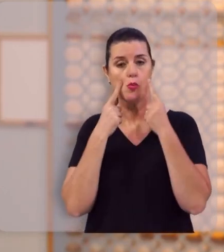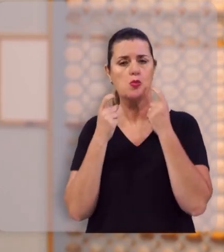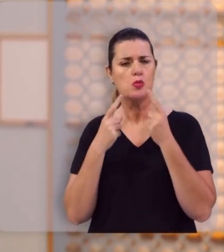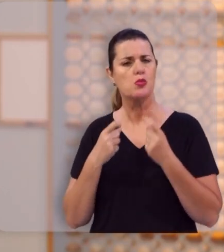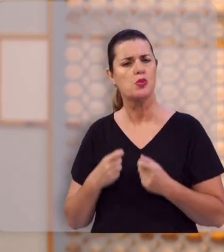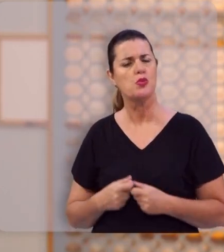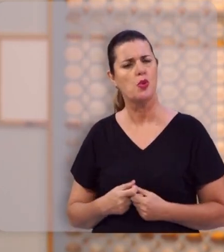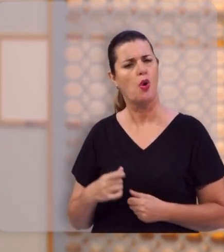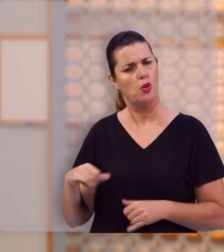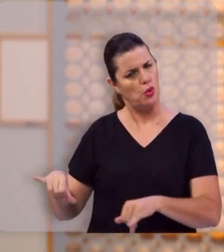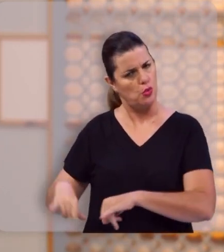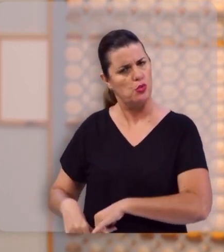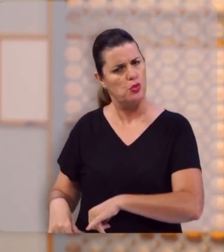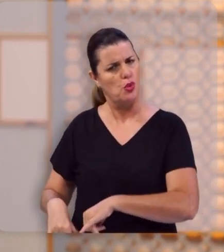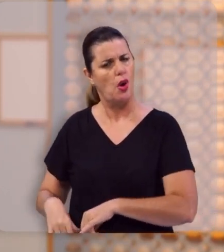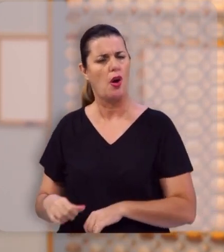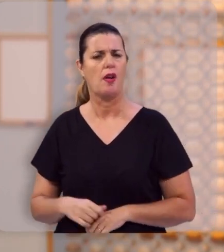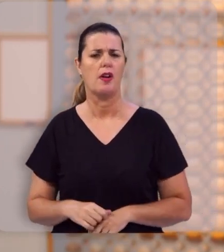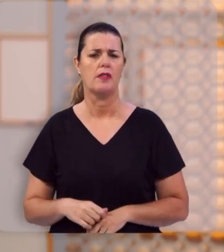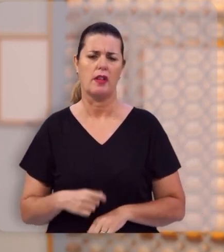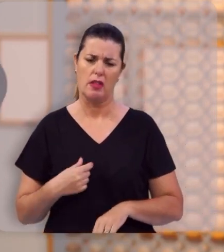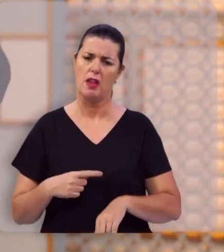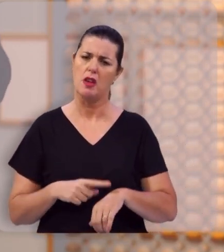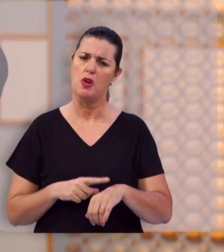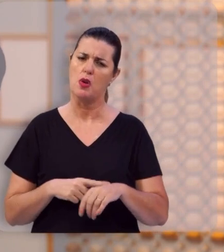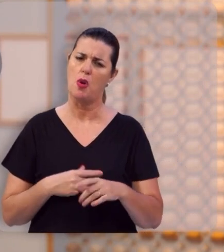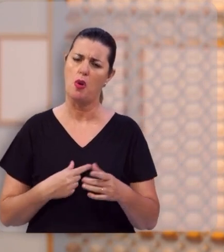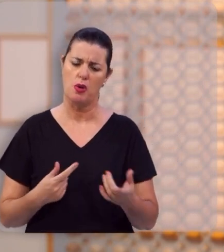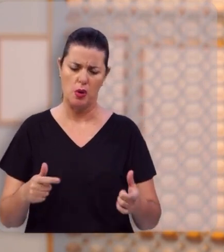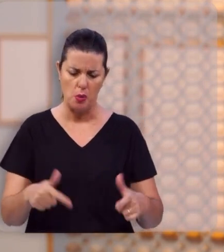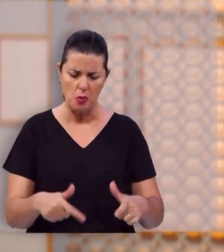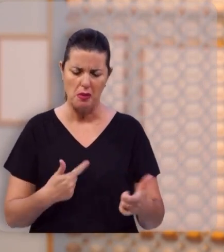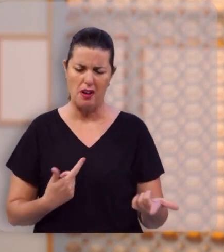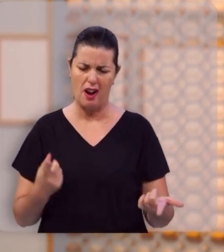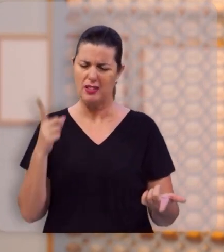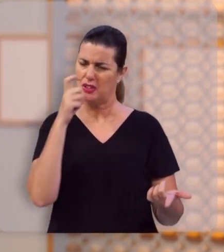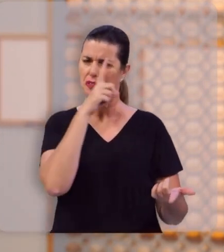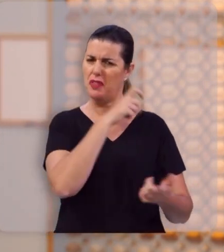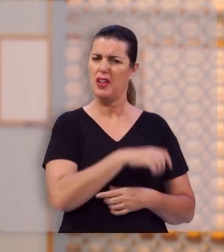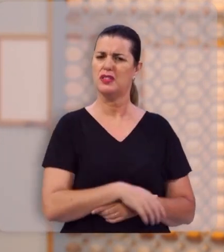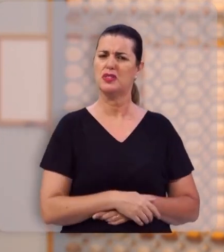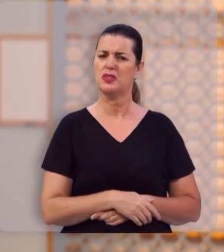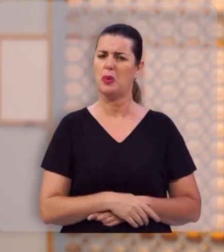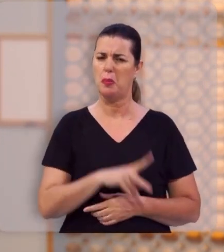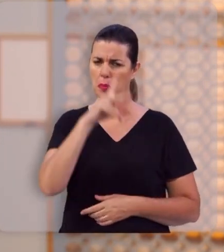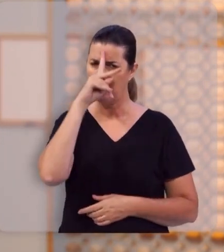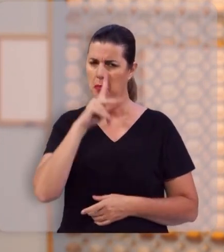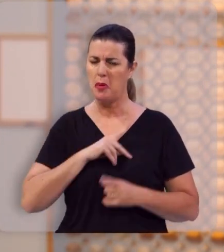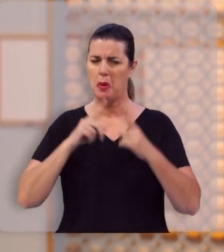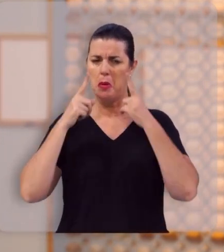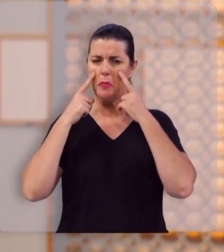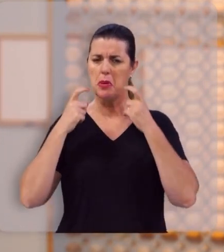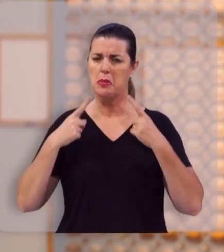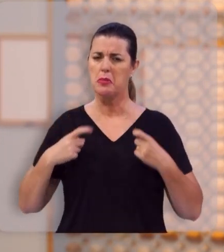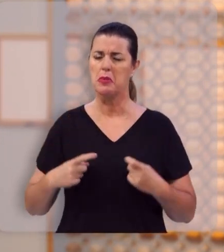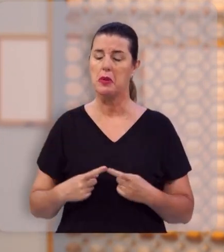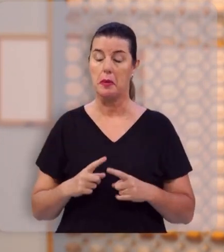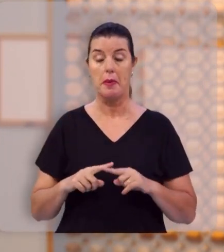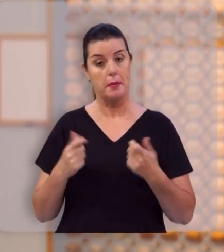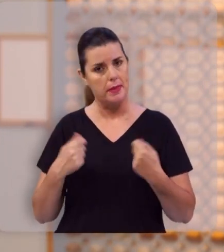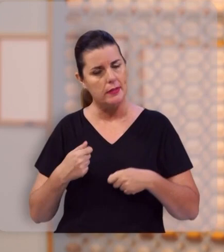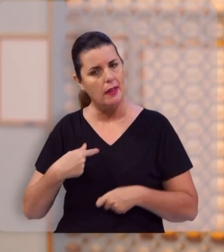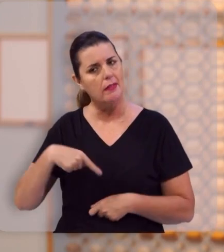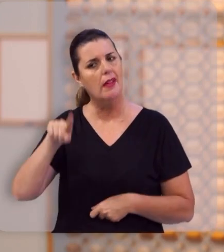choro. Tem hora que você rega o solo duro com as suas próprias lágrimas. Mas é preciso